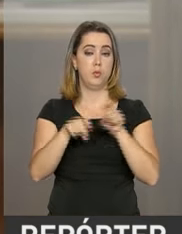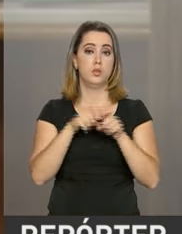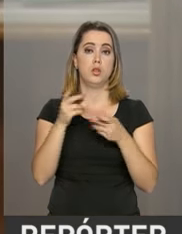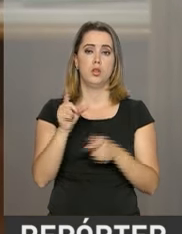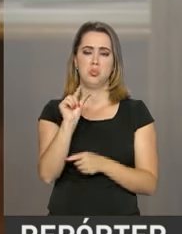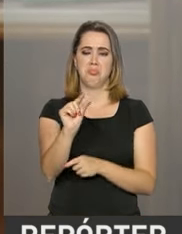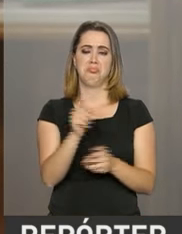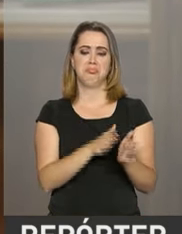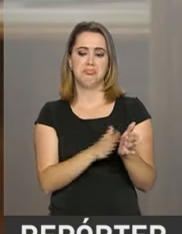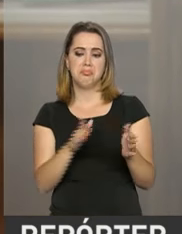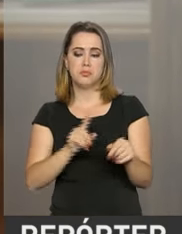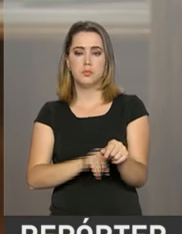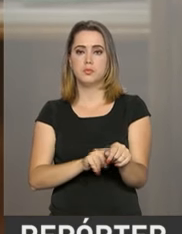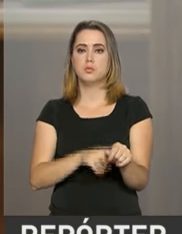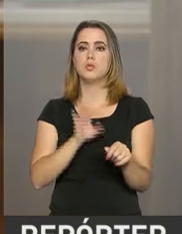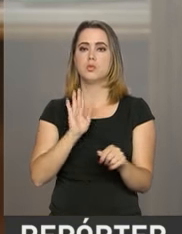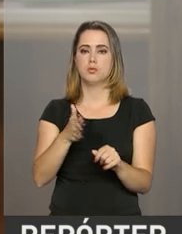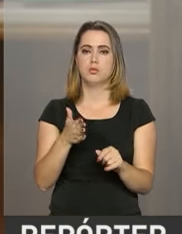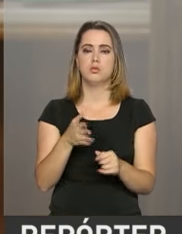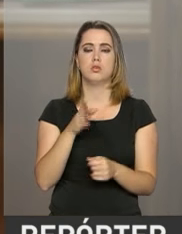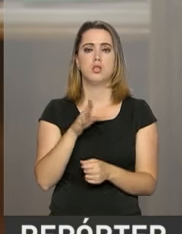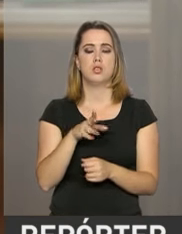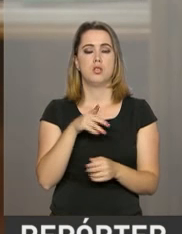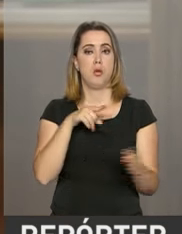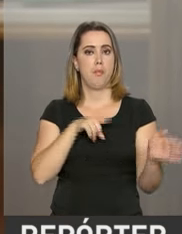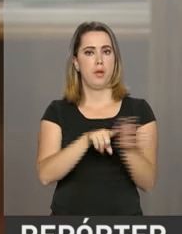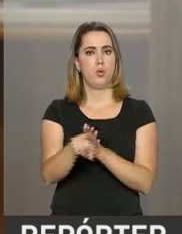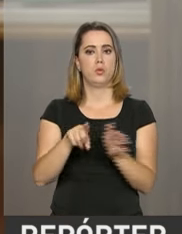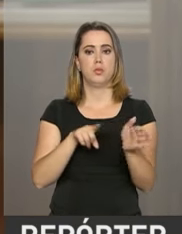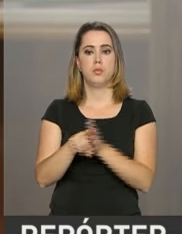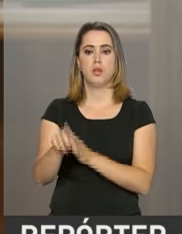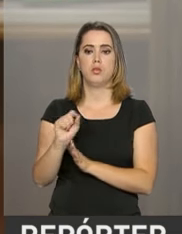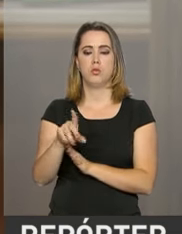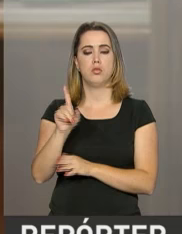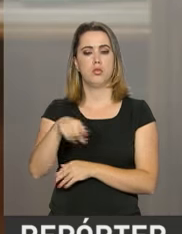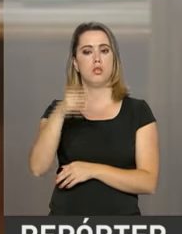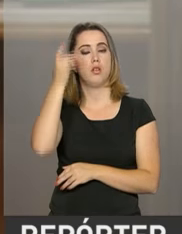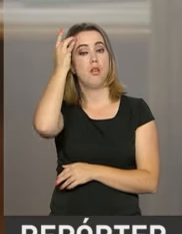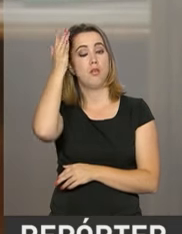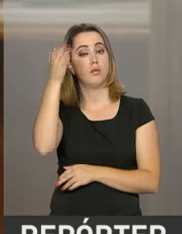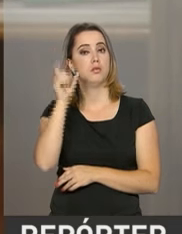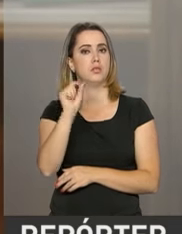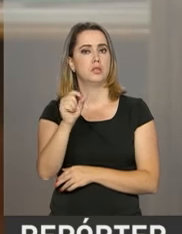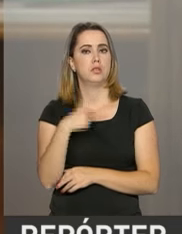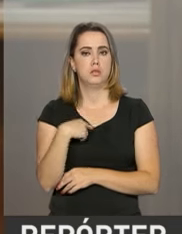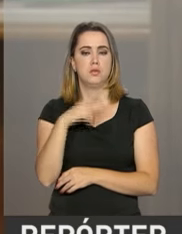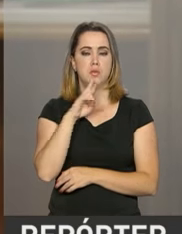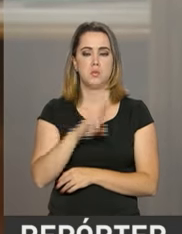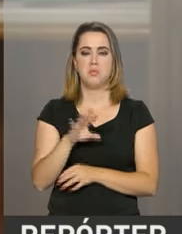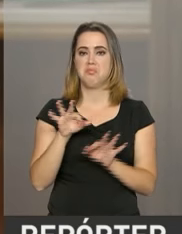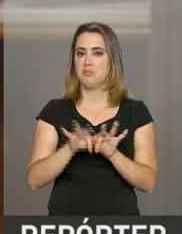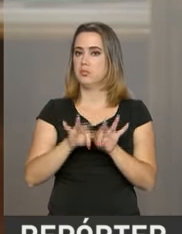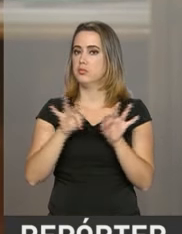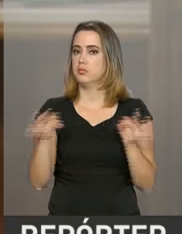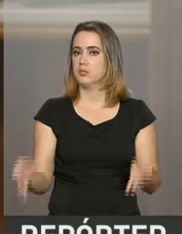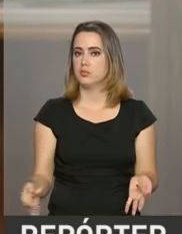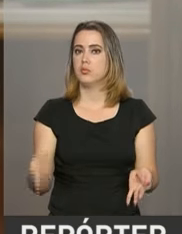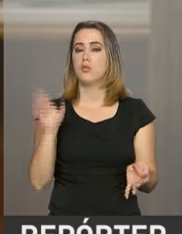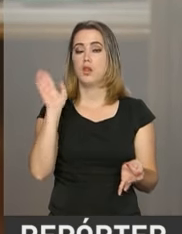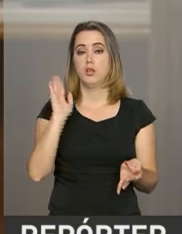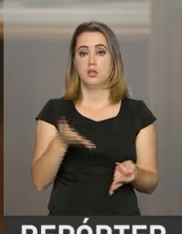desenvolvedor respondendo um questionário eh muito fácil intuitivo de ser respondido ele